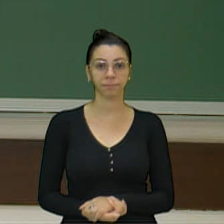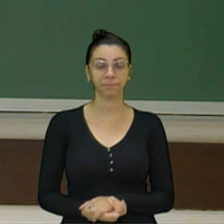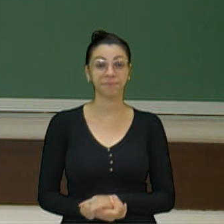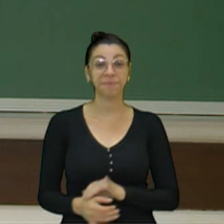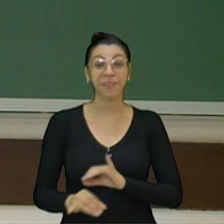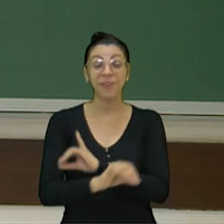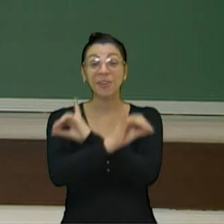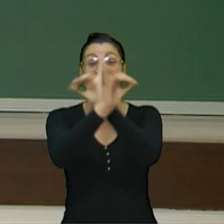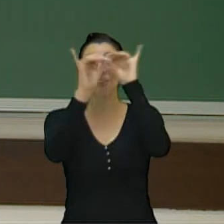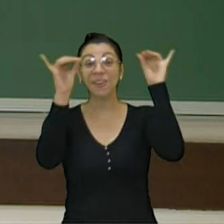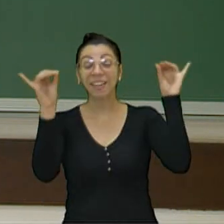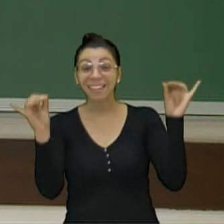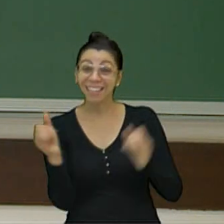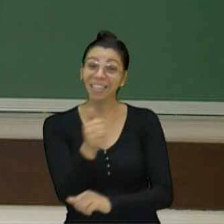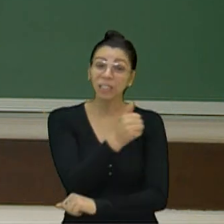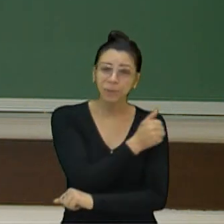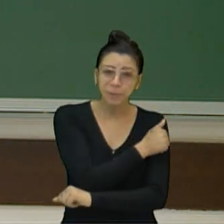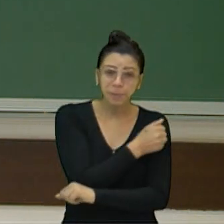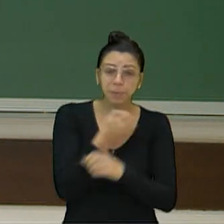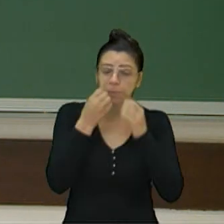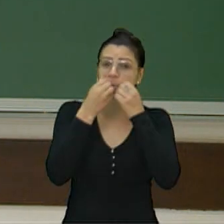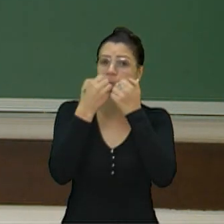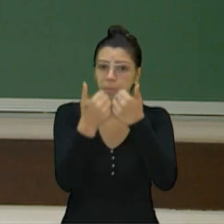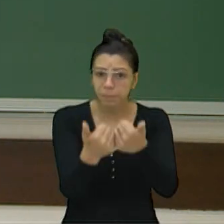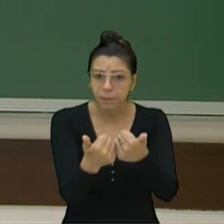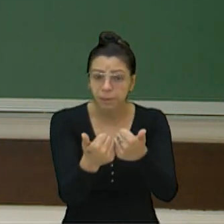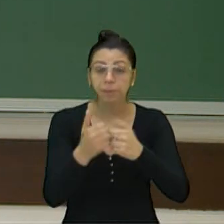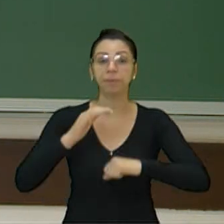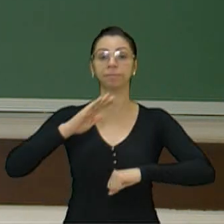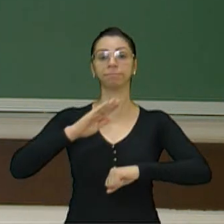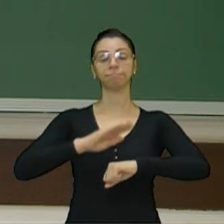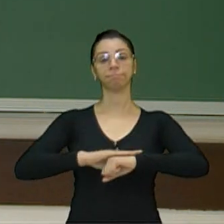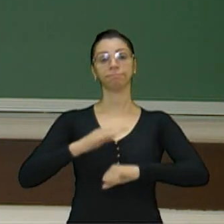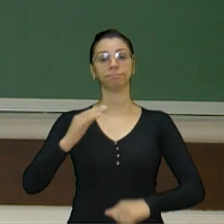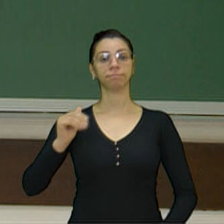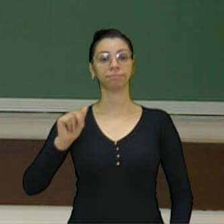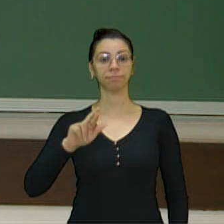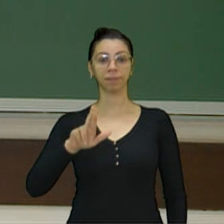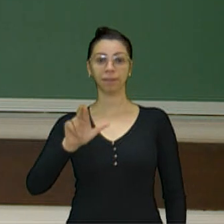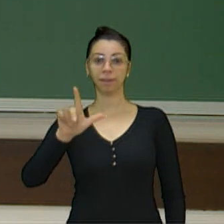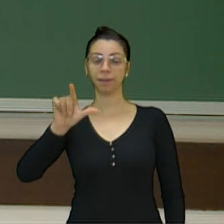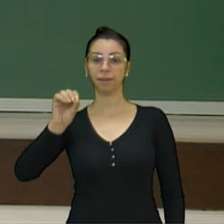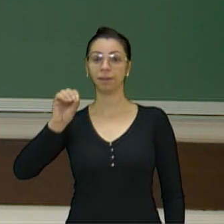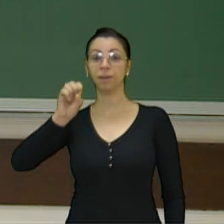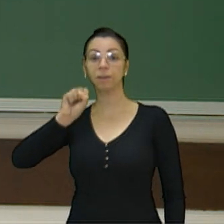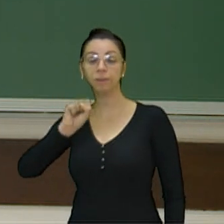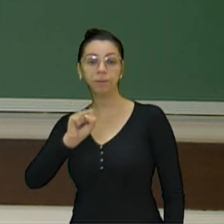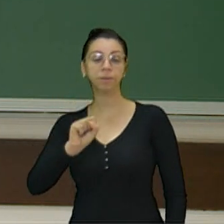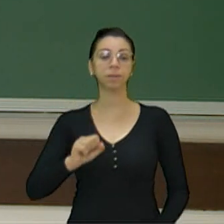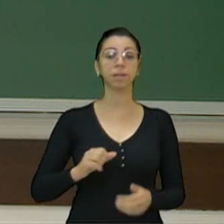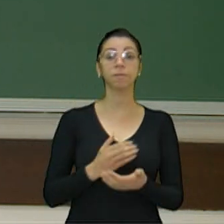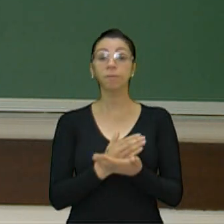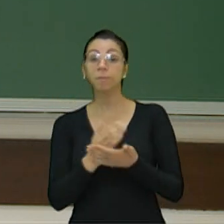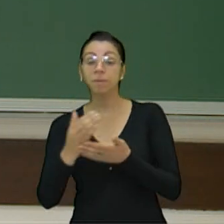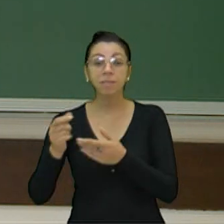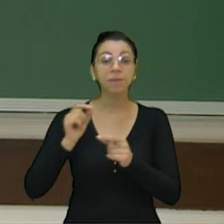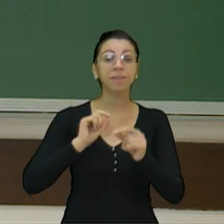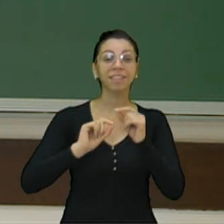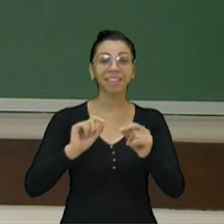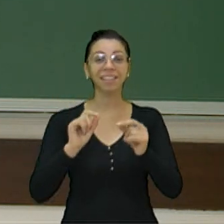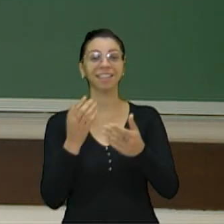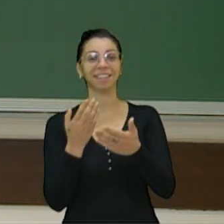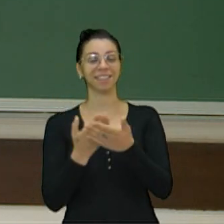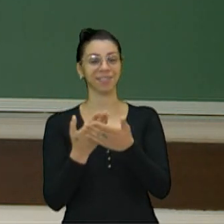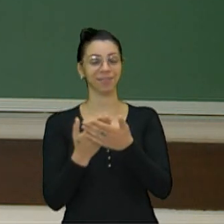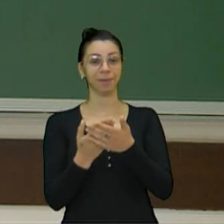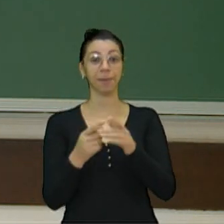Hi again, students. How are you? This is teacher Carlos and we're going to start our class number 31. Mas